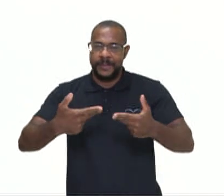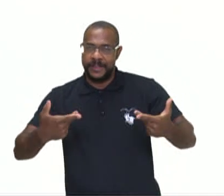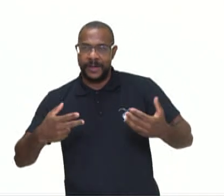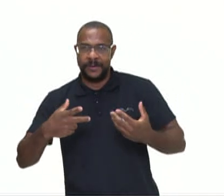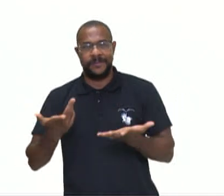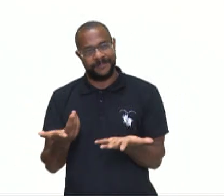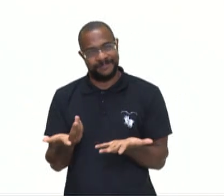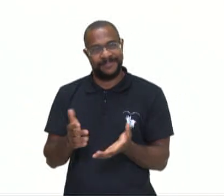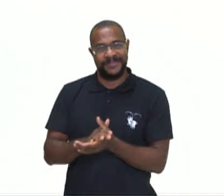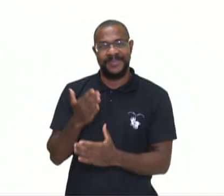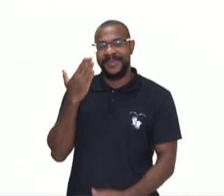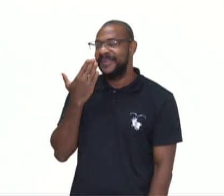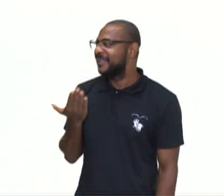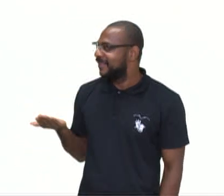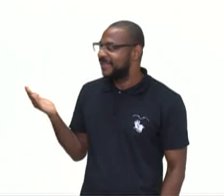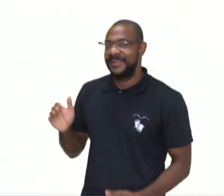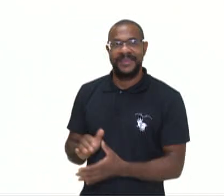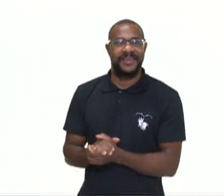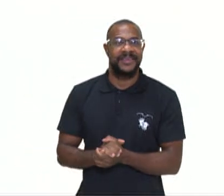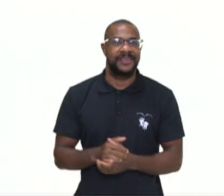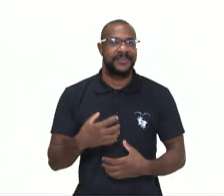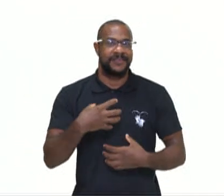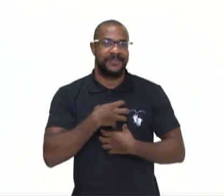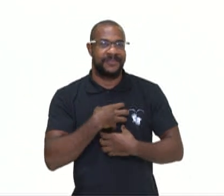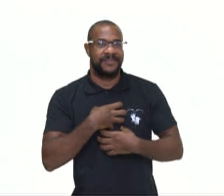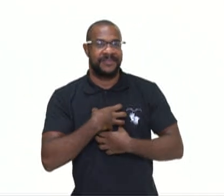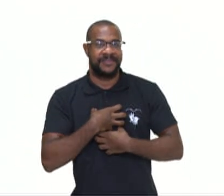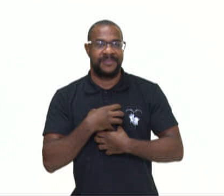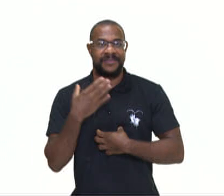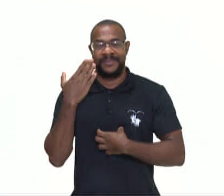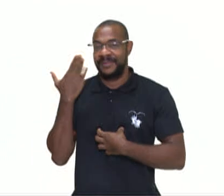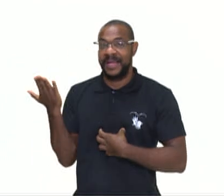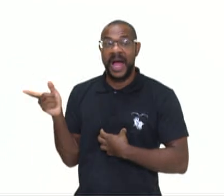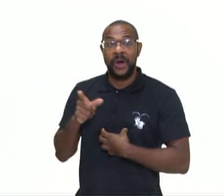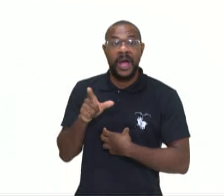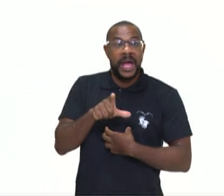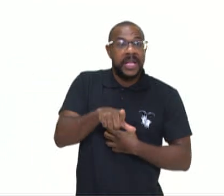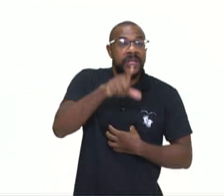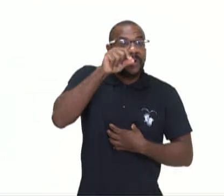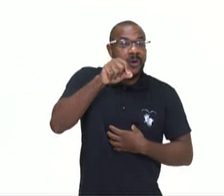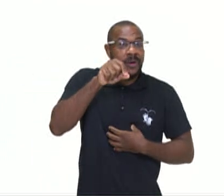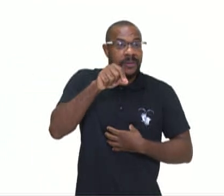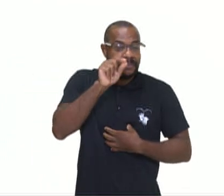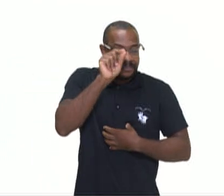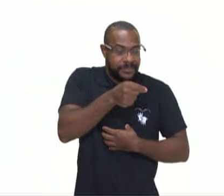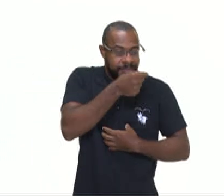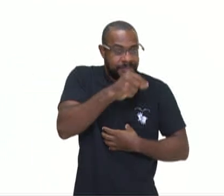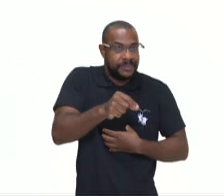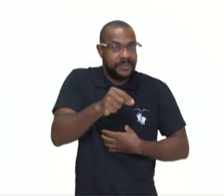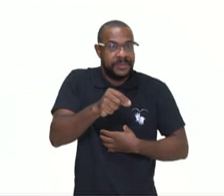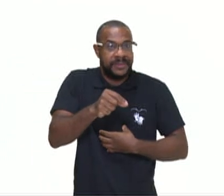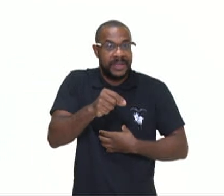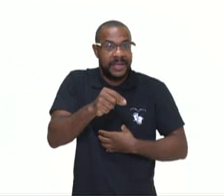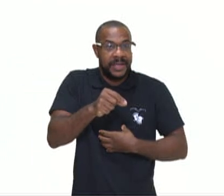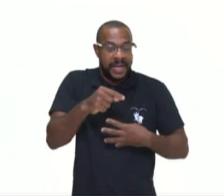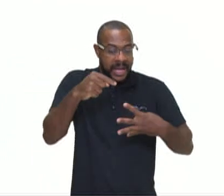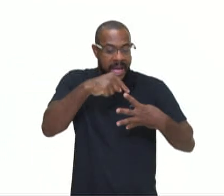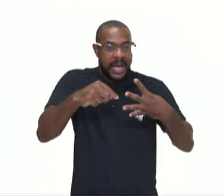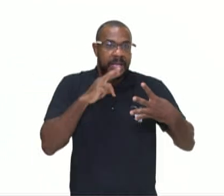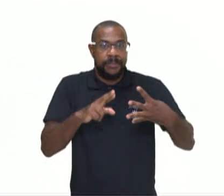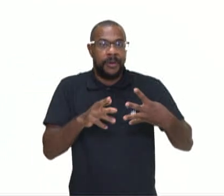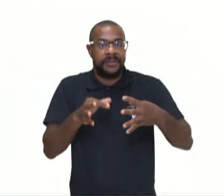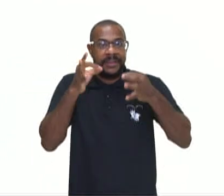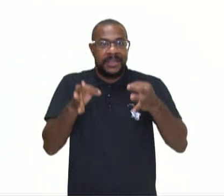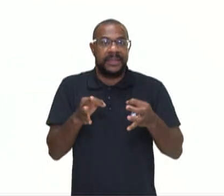levaram ao exagero o culto do ritmo, da rima e do vocabulário. Assinale a alternativa que indica o movimento que trata do texto